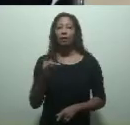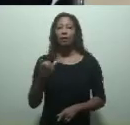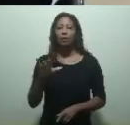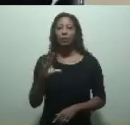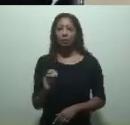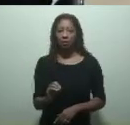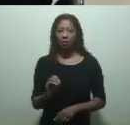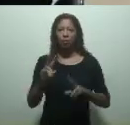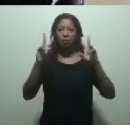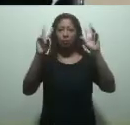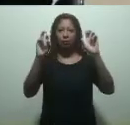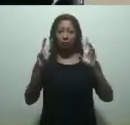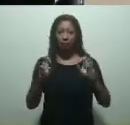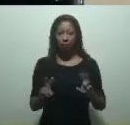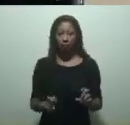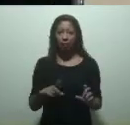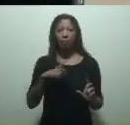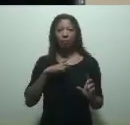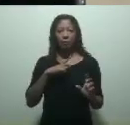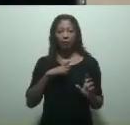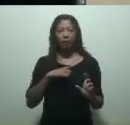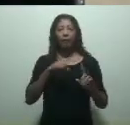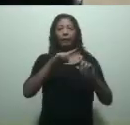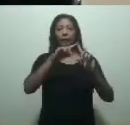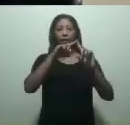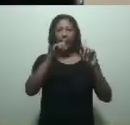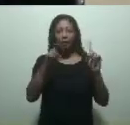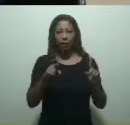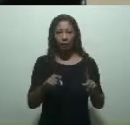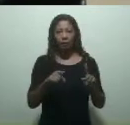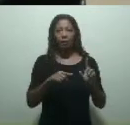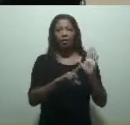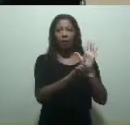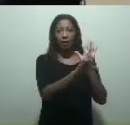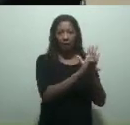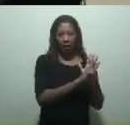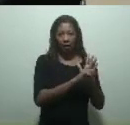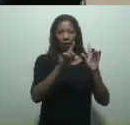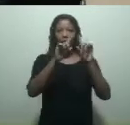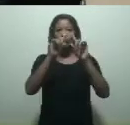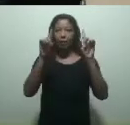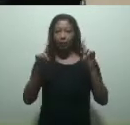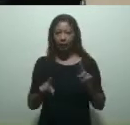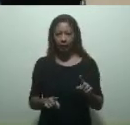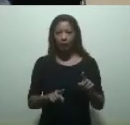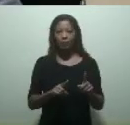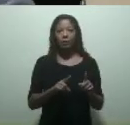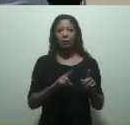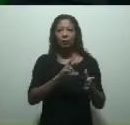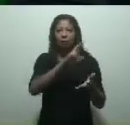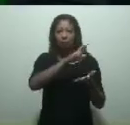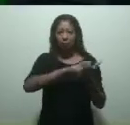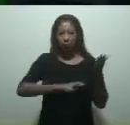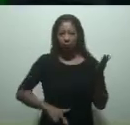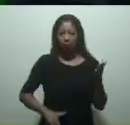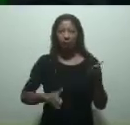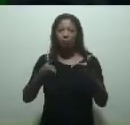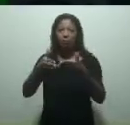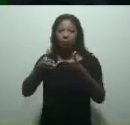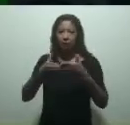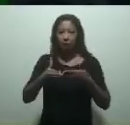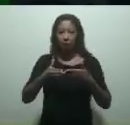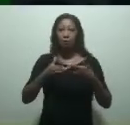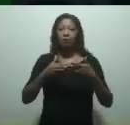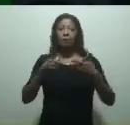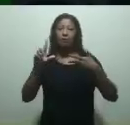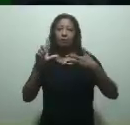Cartacho. O expediente do dia consta de projetos de leis, projetos de resoluções, requerimentos